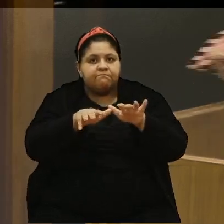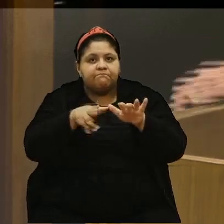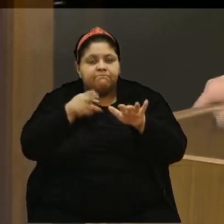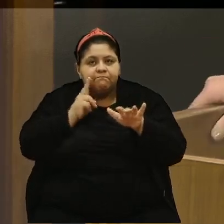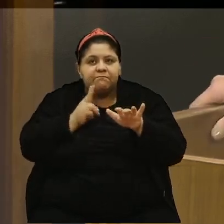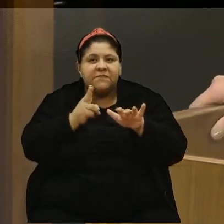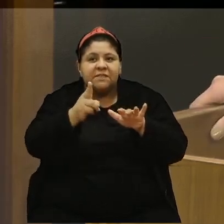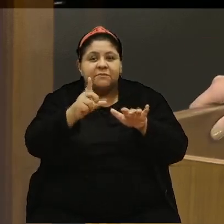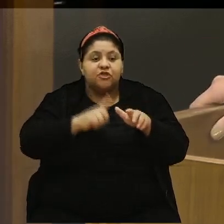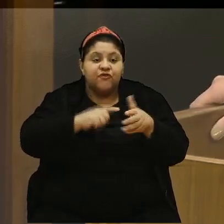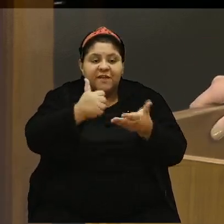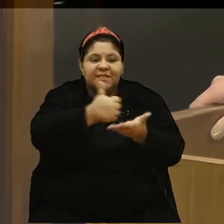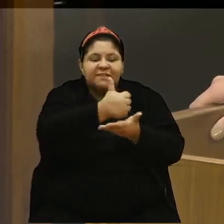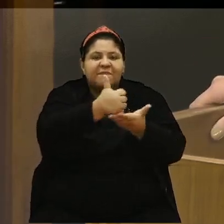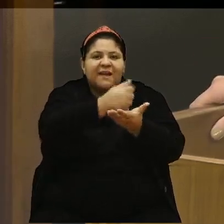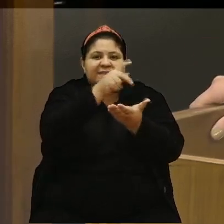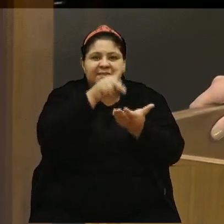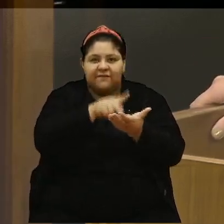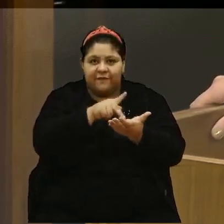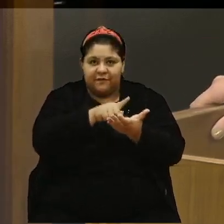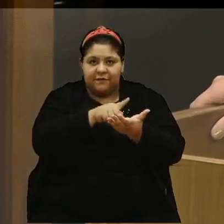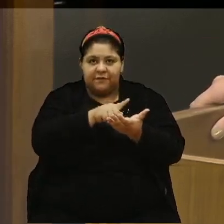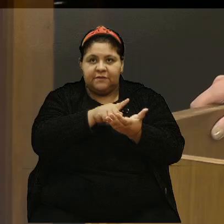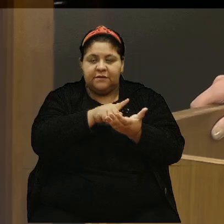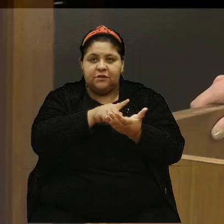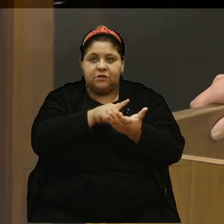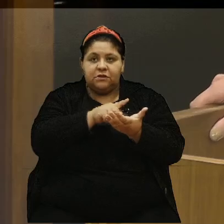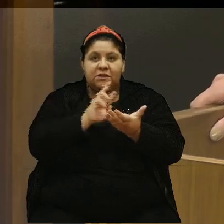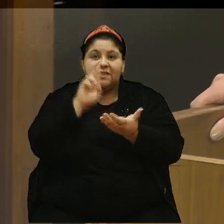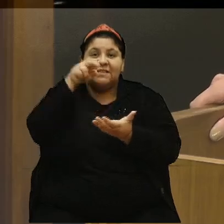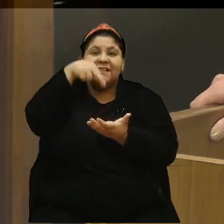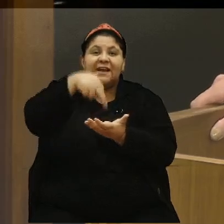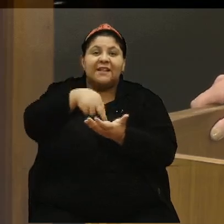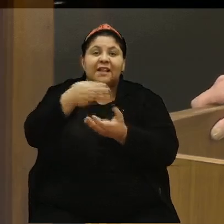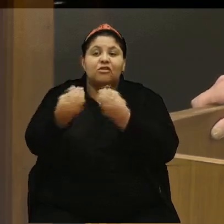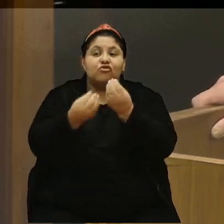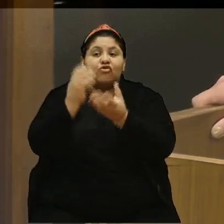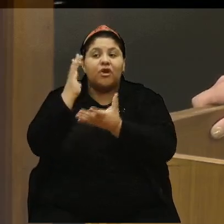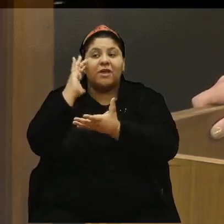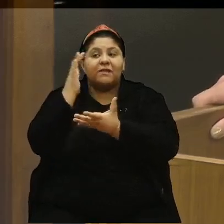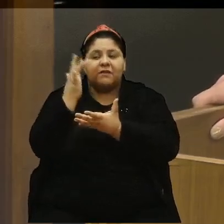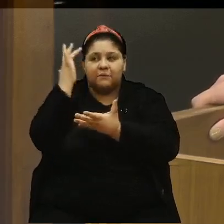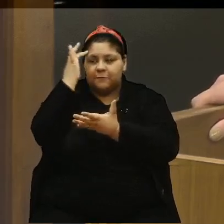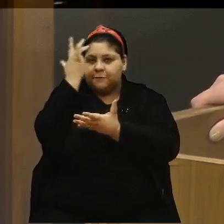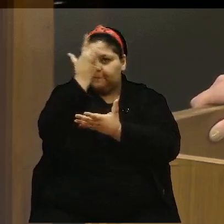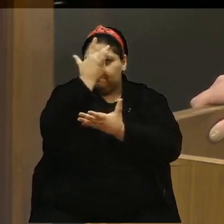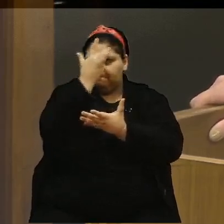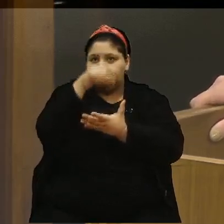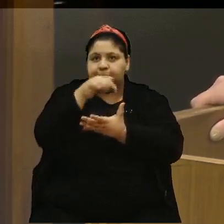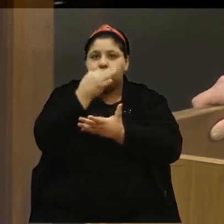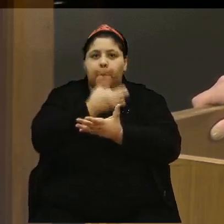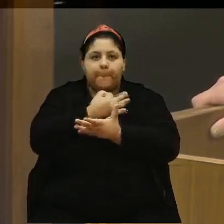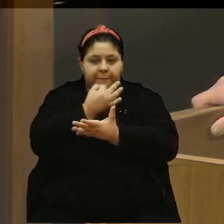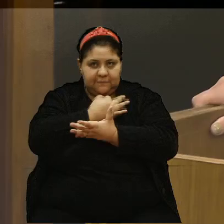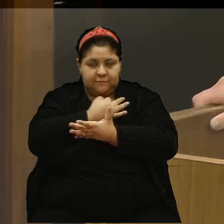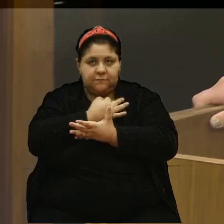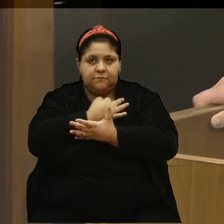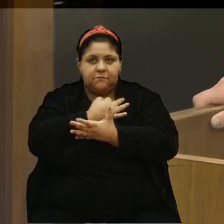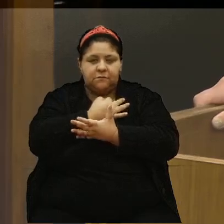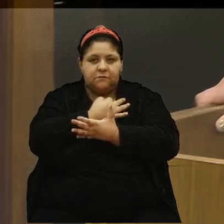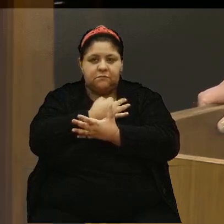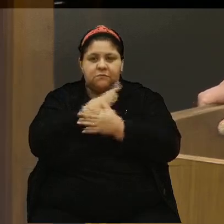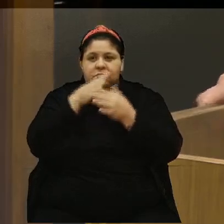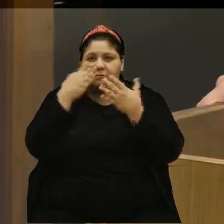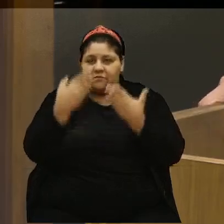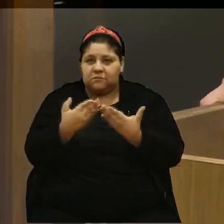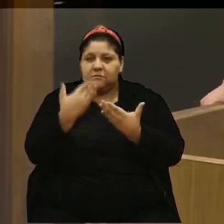fossem embasadas na verdade, na realidade da situação da saúde mental no município de Caxias do Sul. Então,